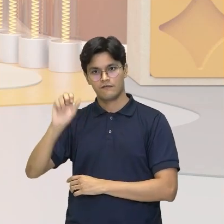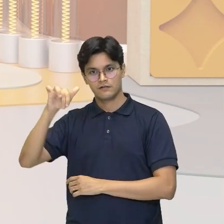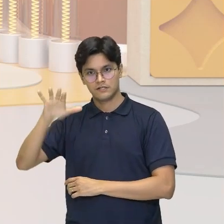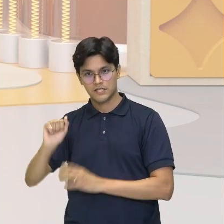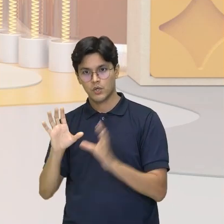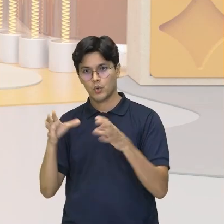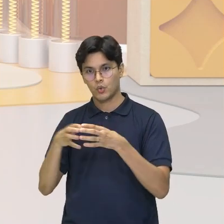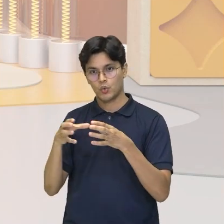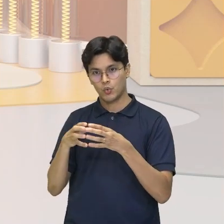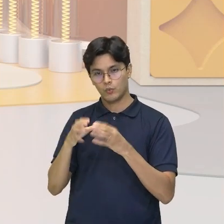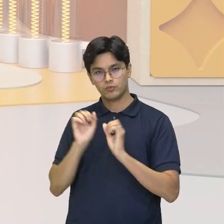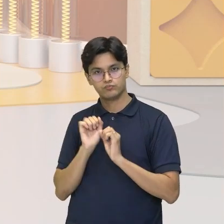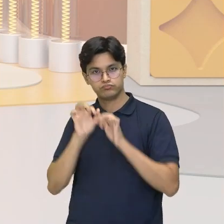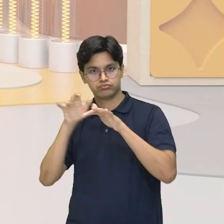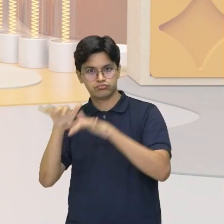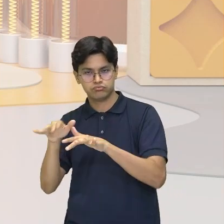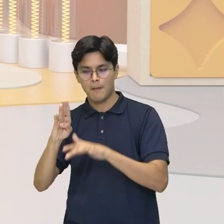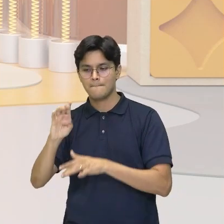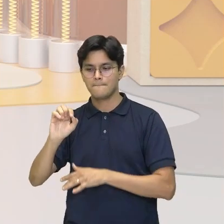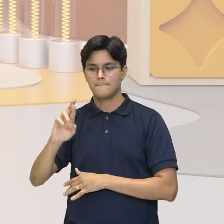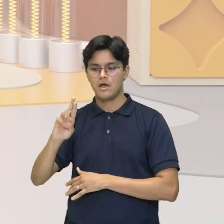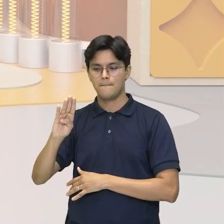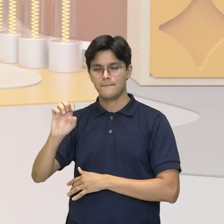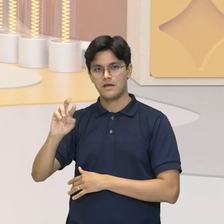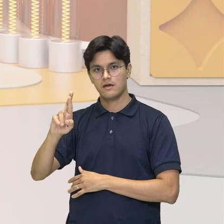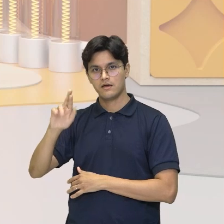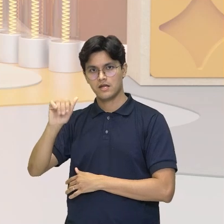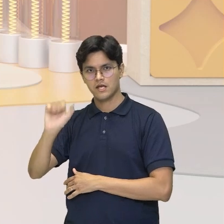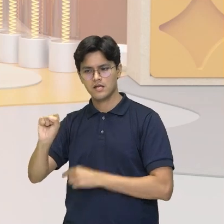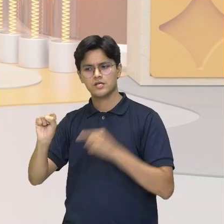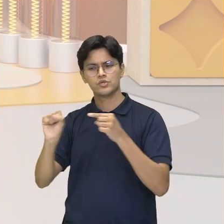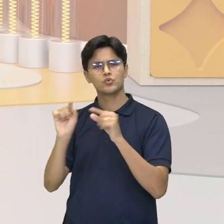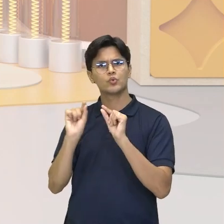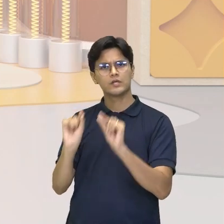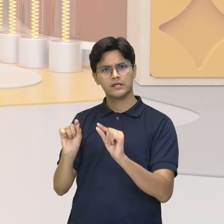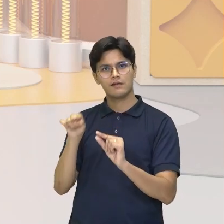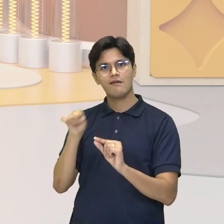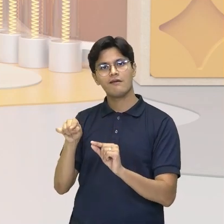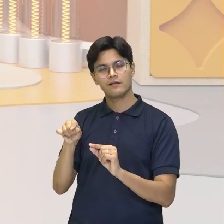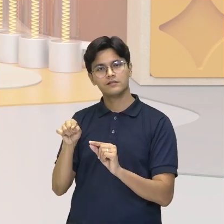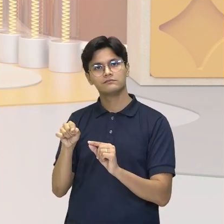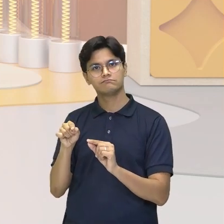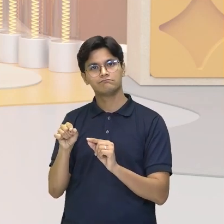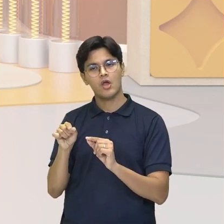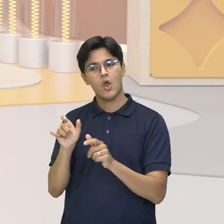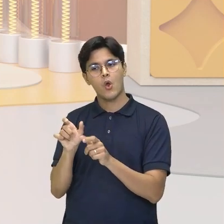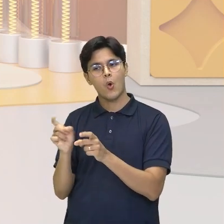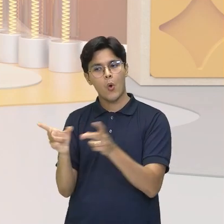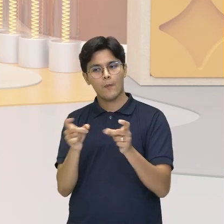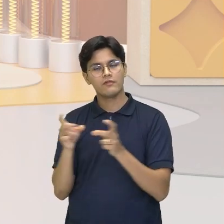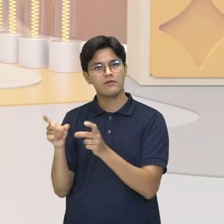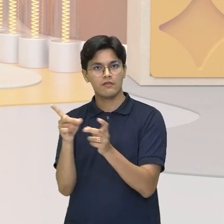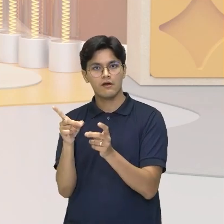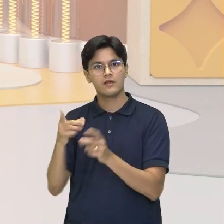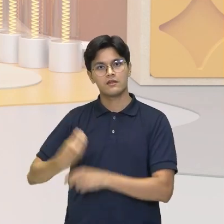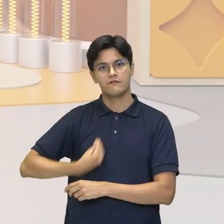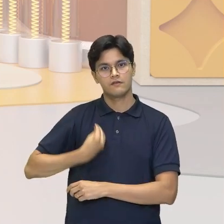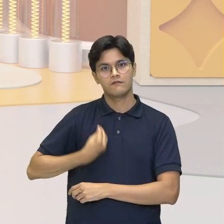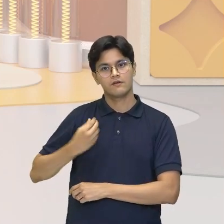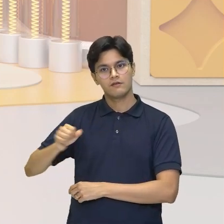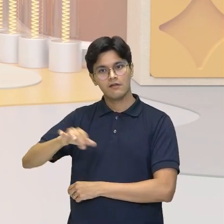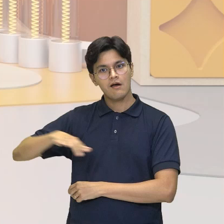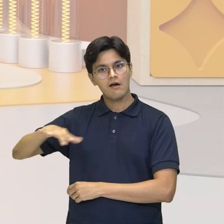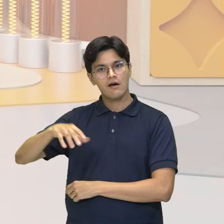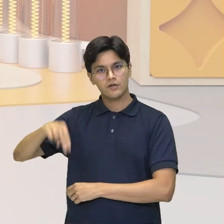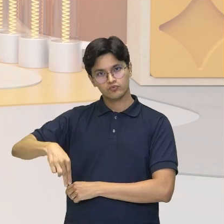eram comerciantes que habitavam a região do Maghreb. Então, essa região, ela fica ali no norte da África,